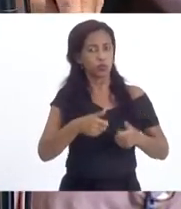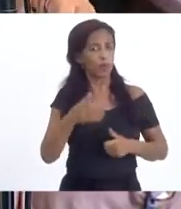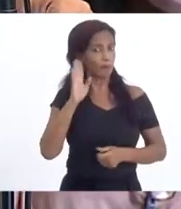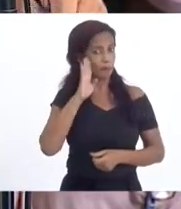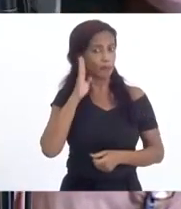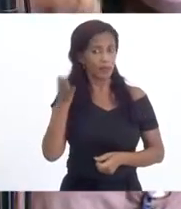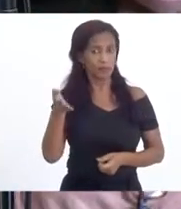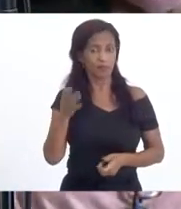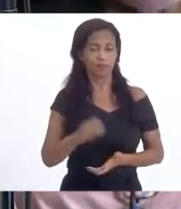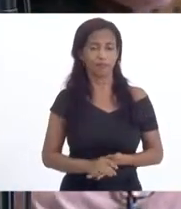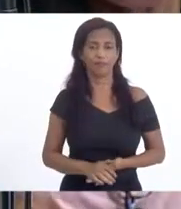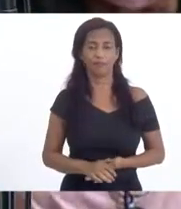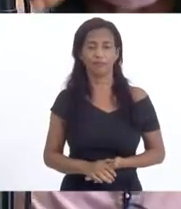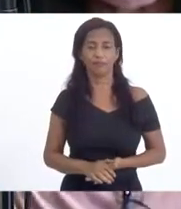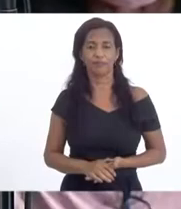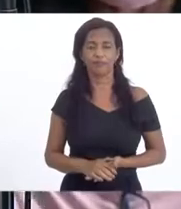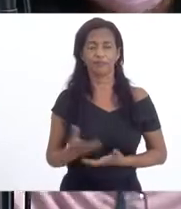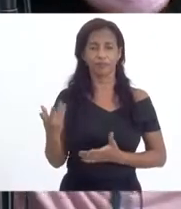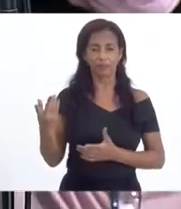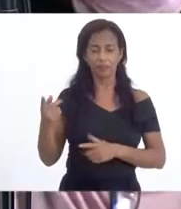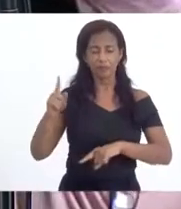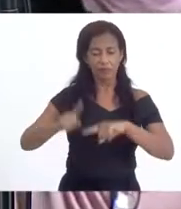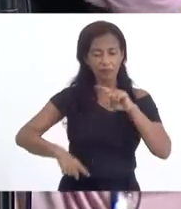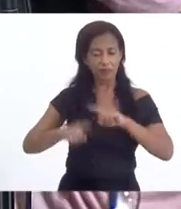principais insumos para a produção